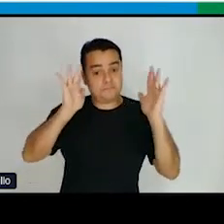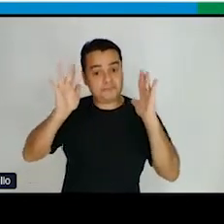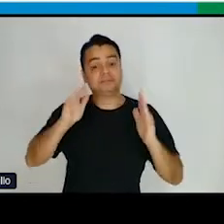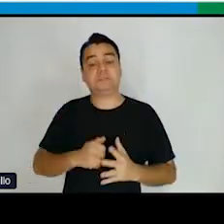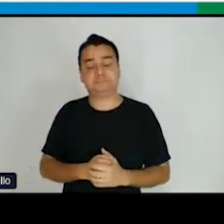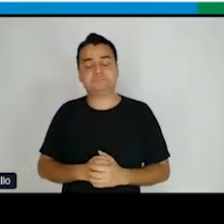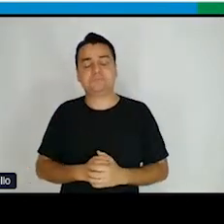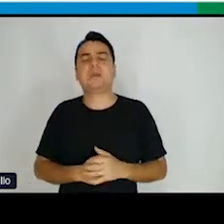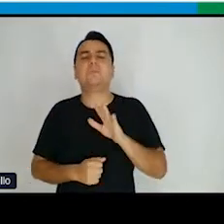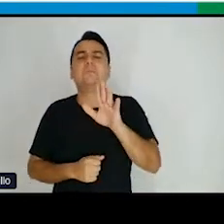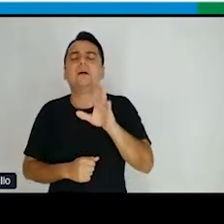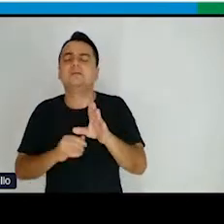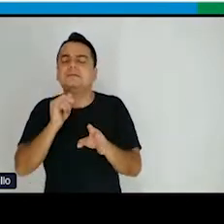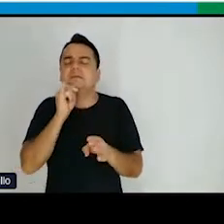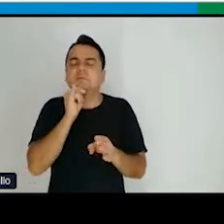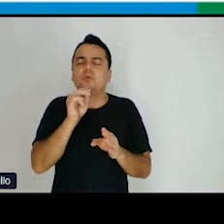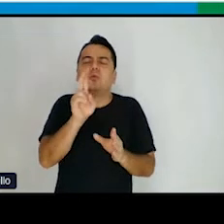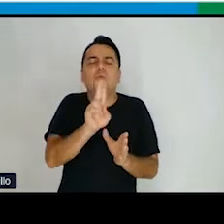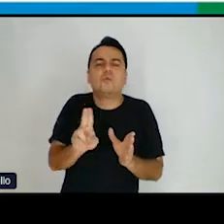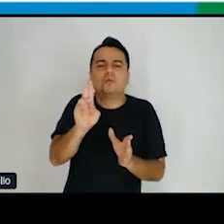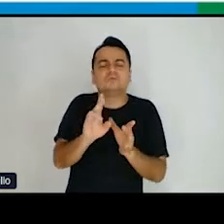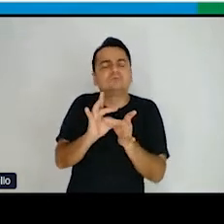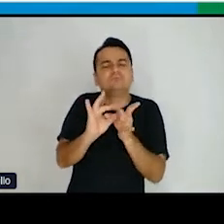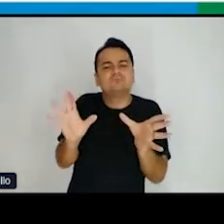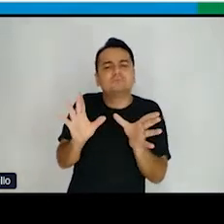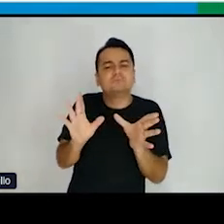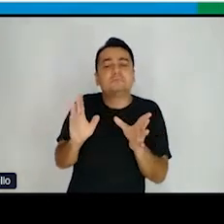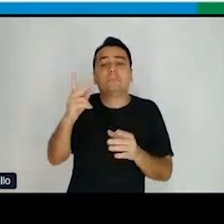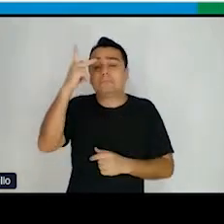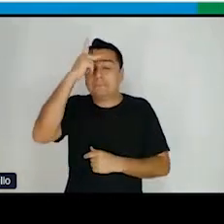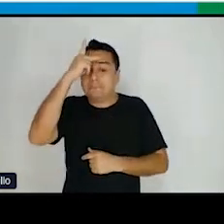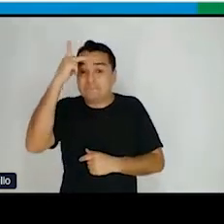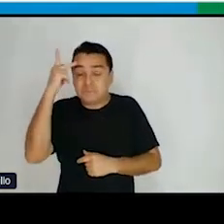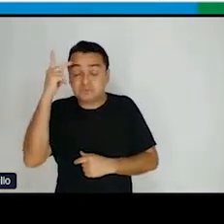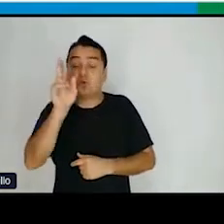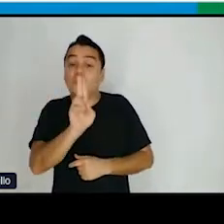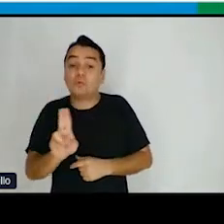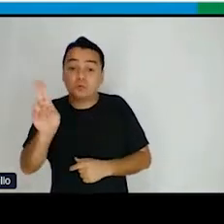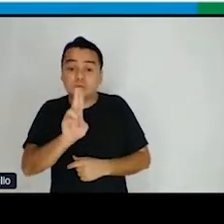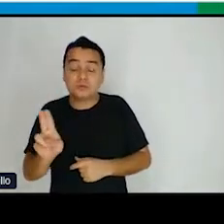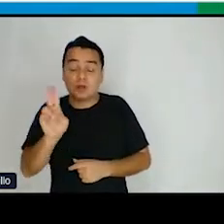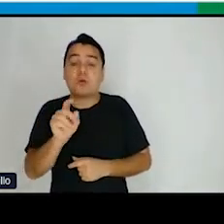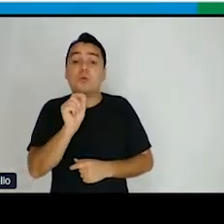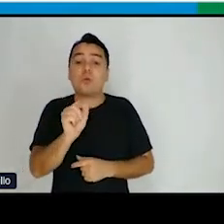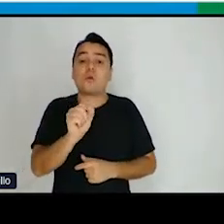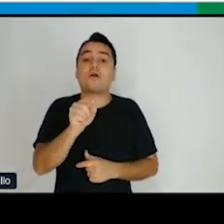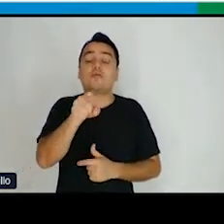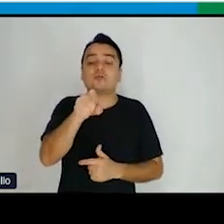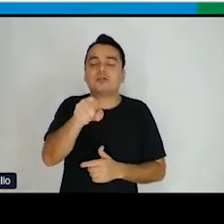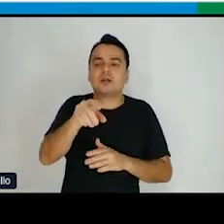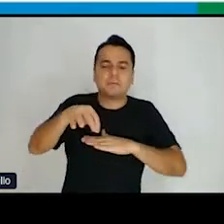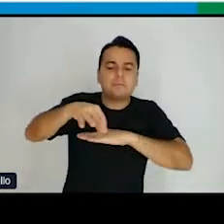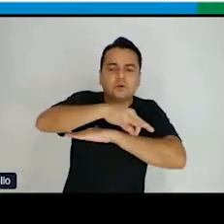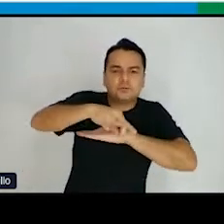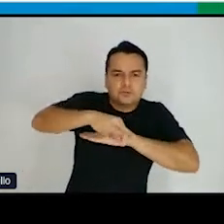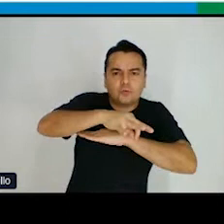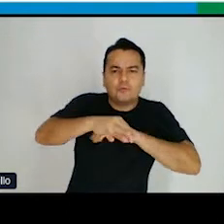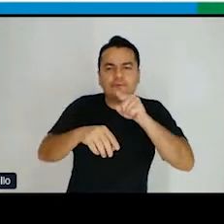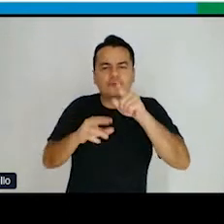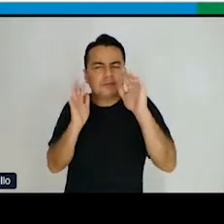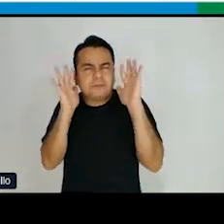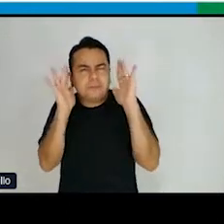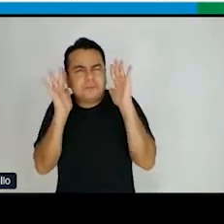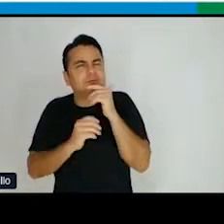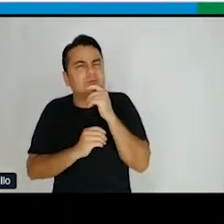né? Flexibilidade de uso. Permitir que essas pessoas utilizem, né, o que você projetou, o que você pensou, o